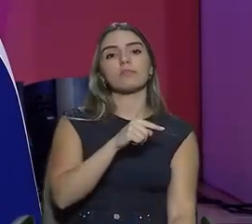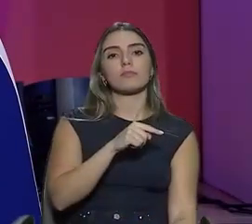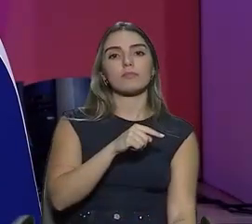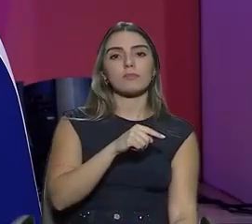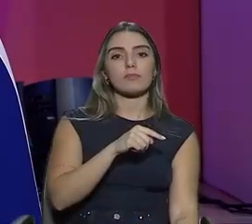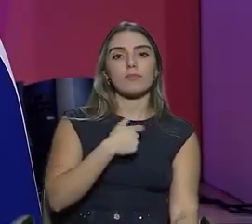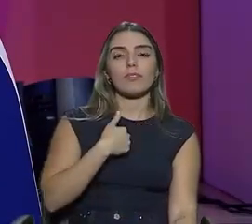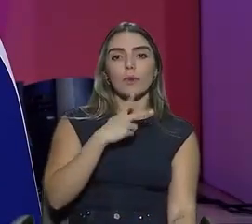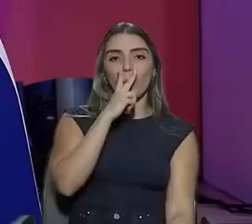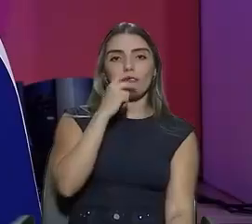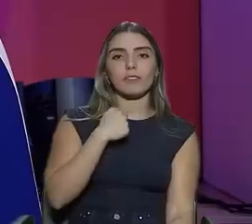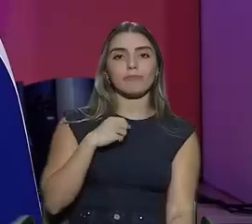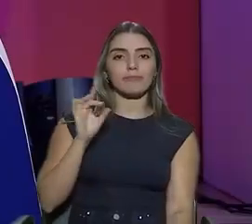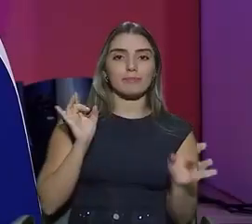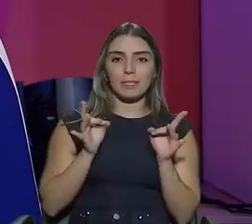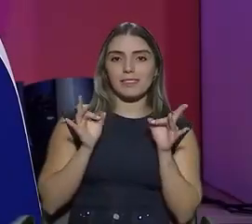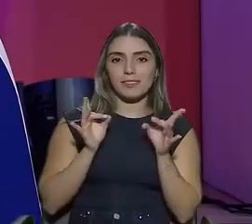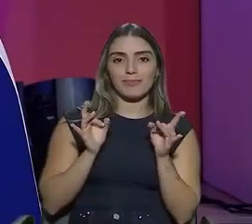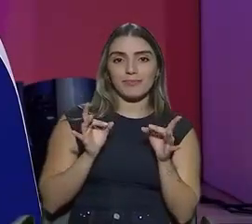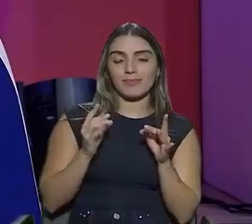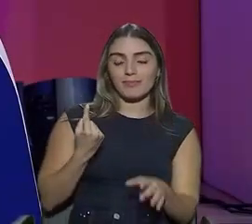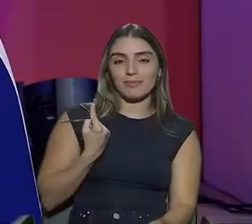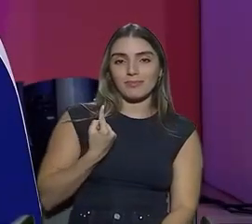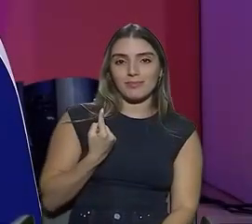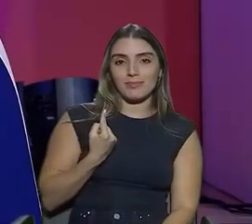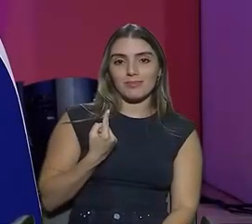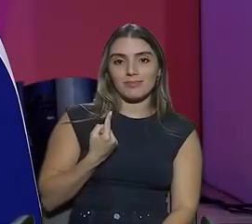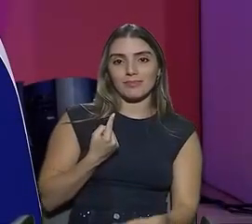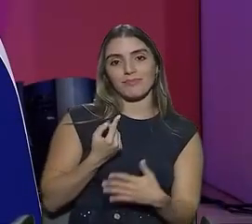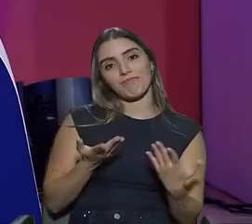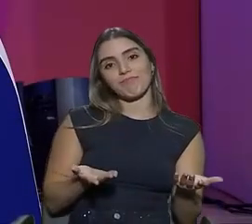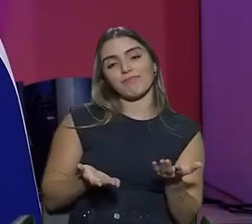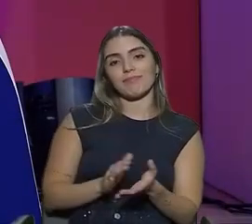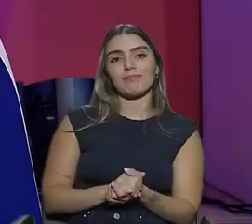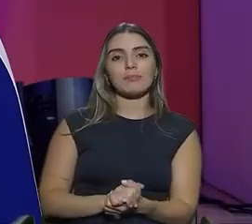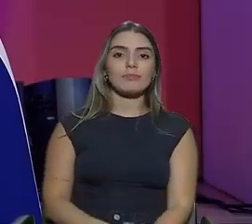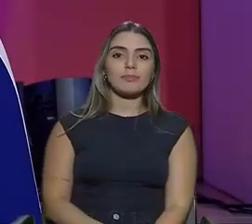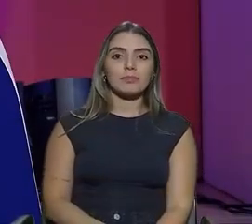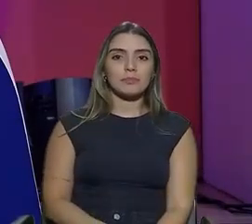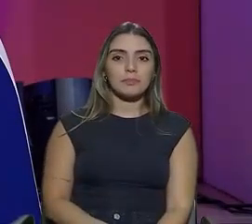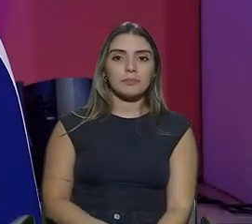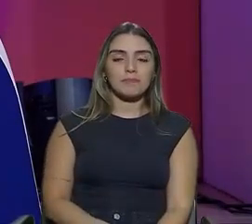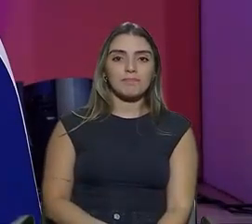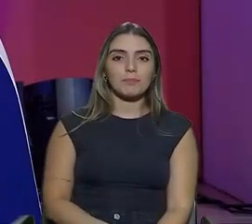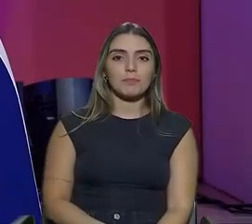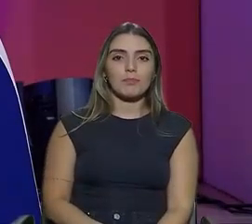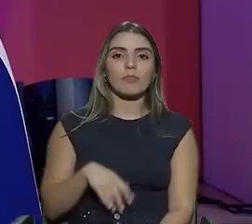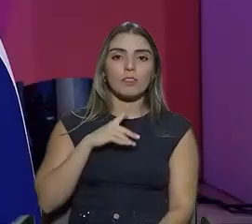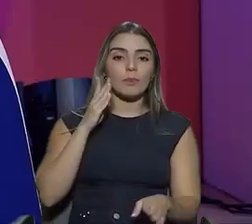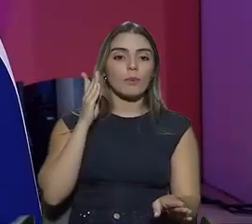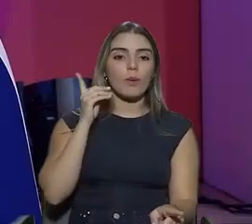eu fiquei achando que eu era exclusiva e eu caí nessa conversa da Conceição. E encontrei a